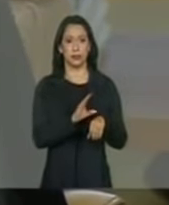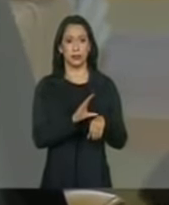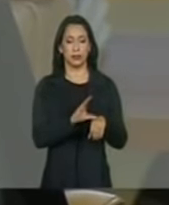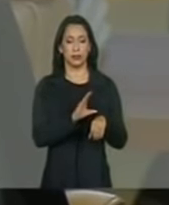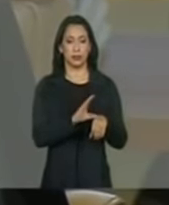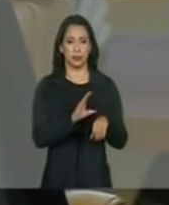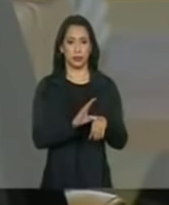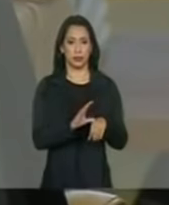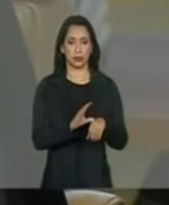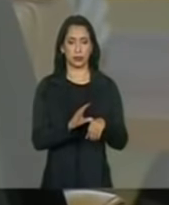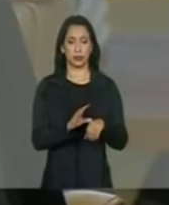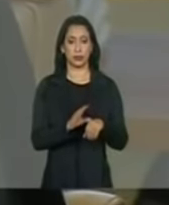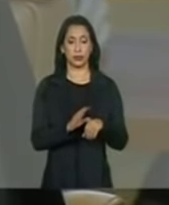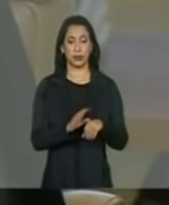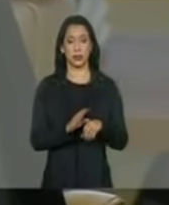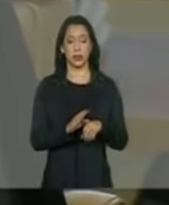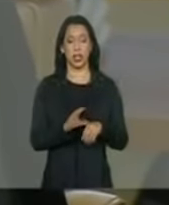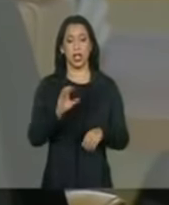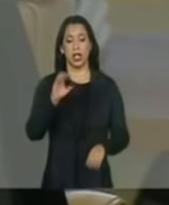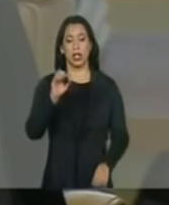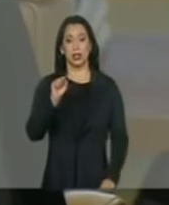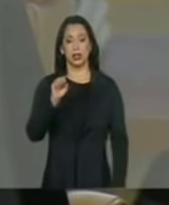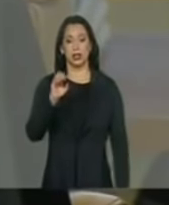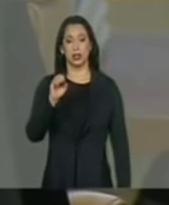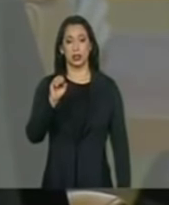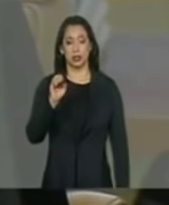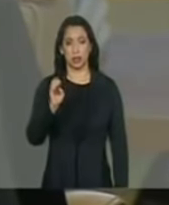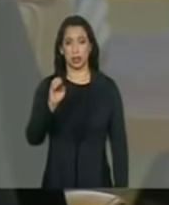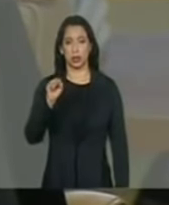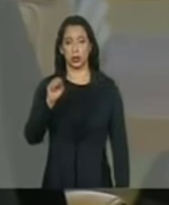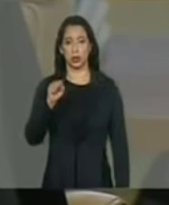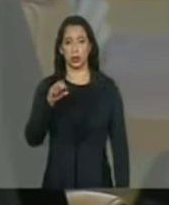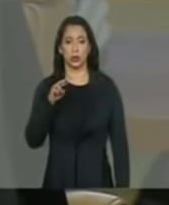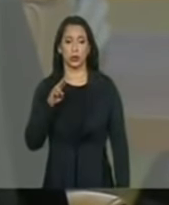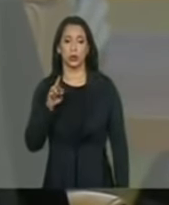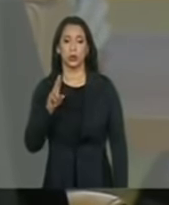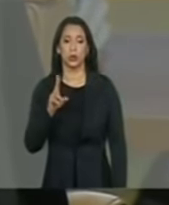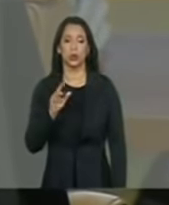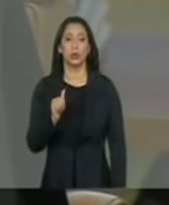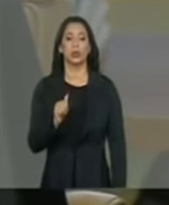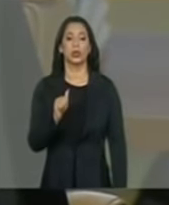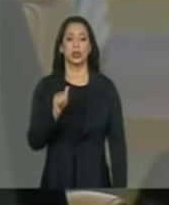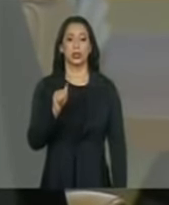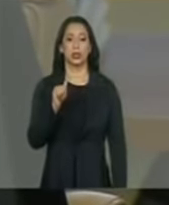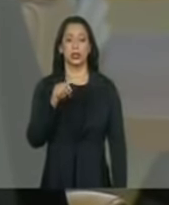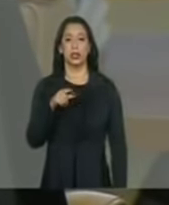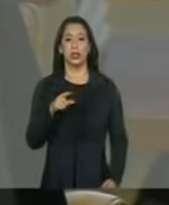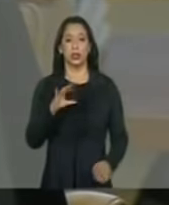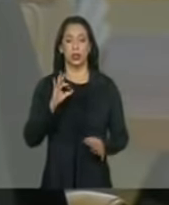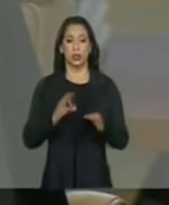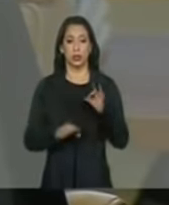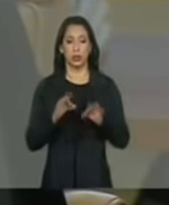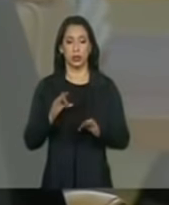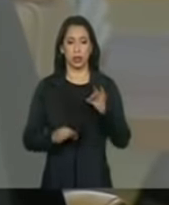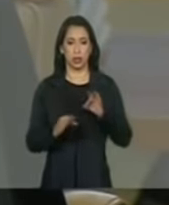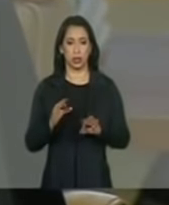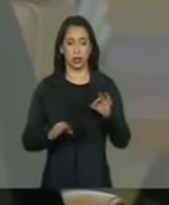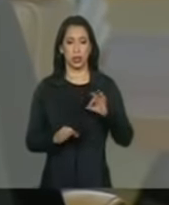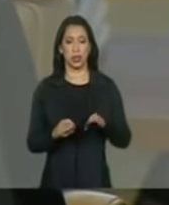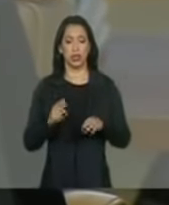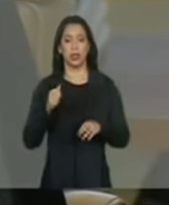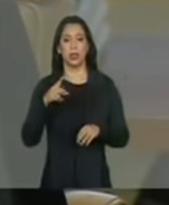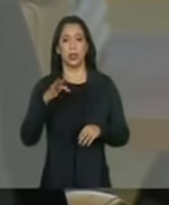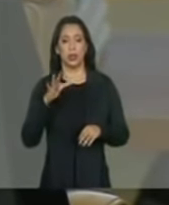a censura jurídica notadamente nos tribunais porque são atos espíritos são atos